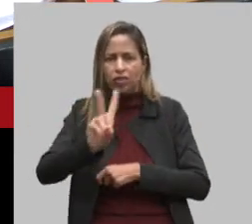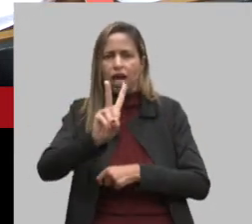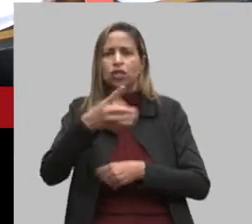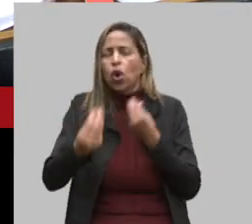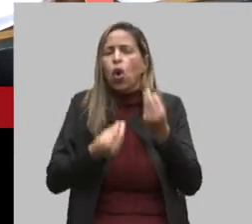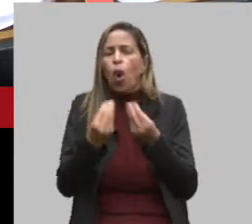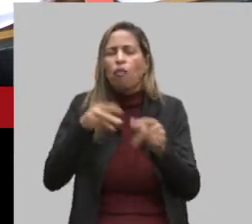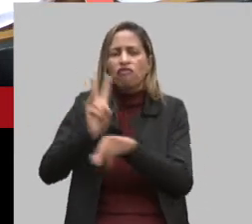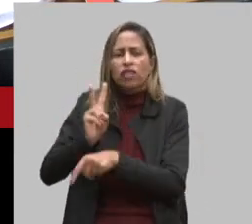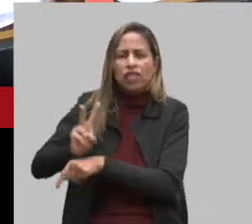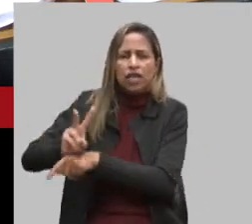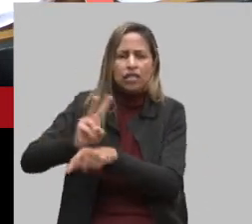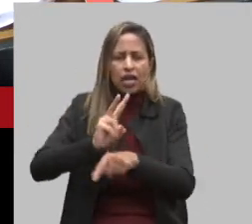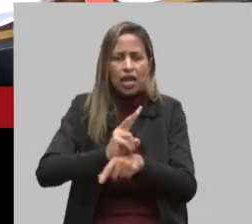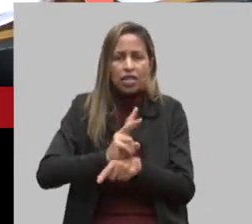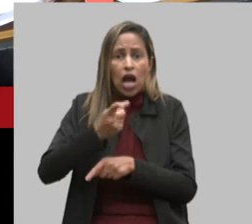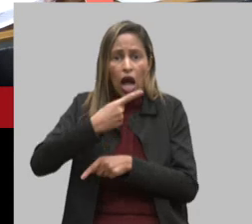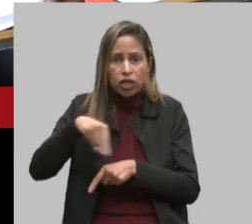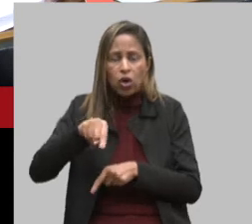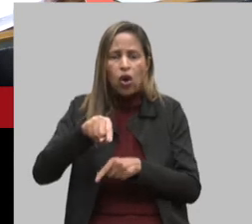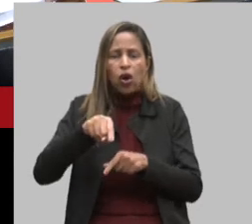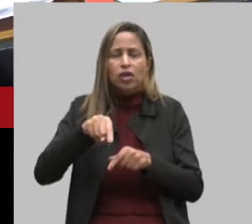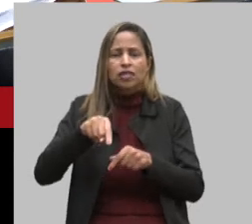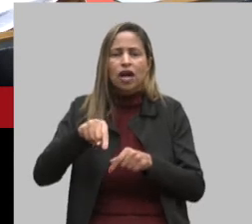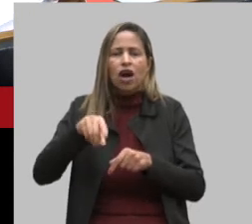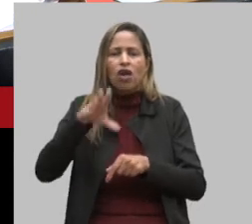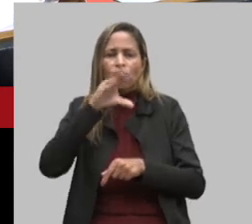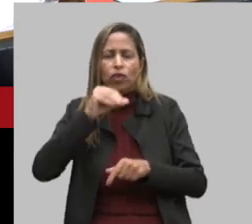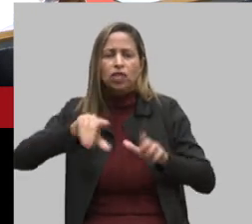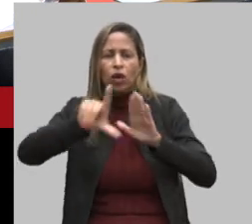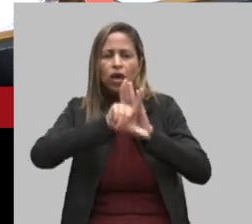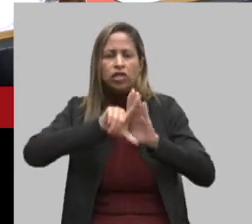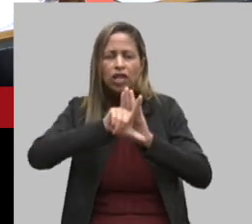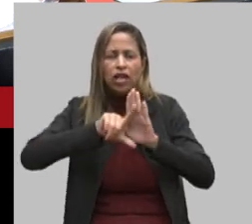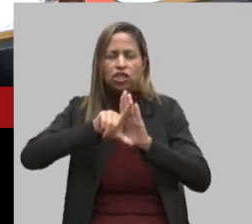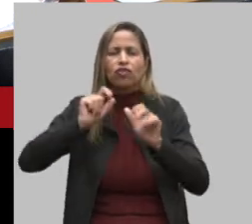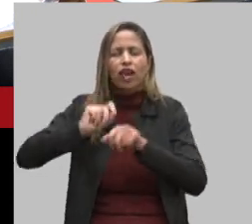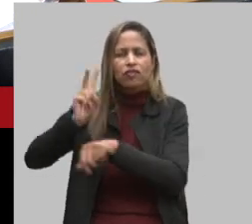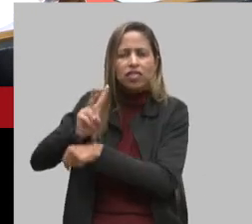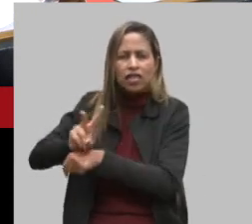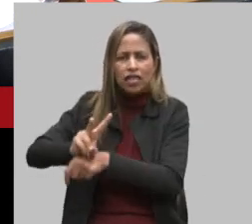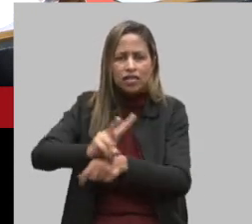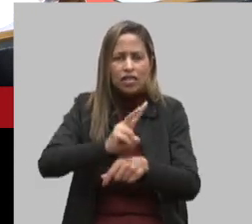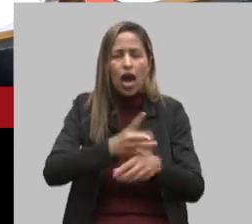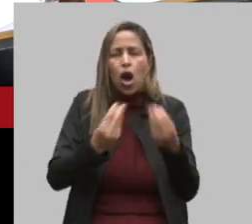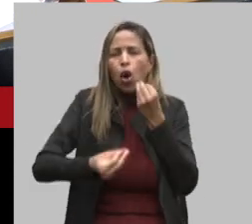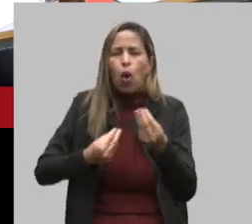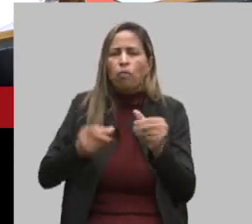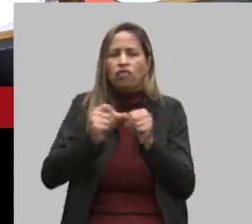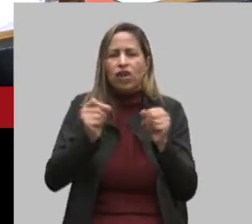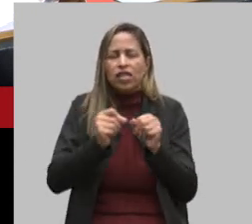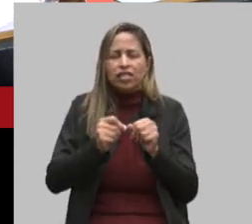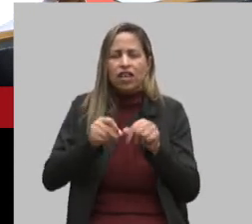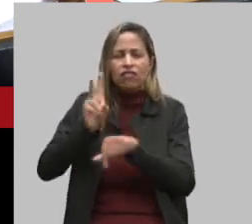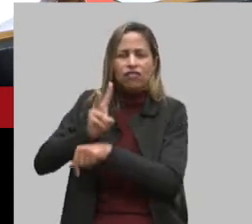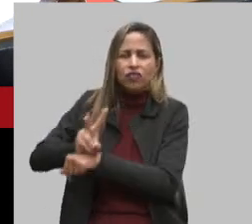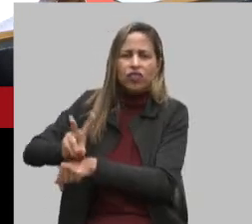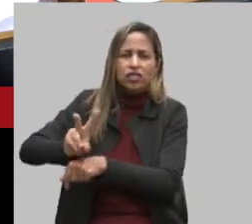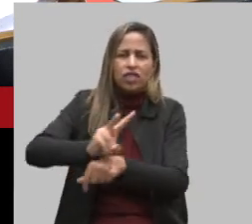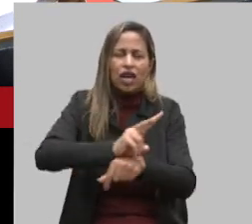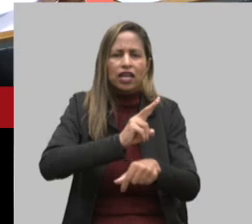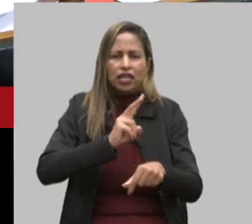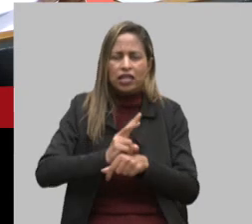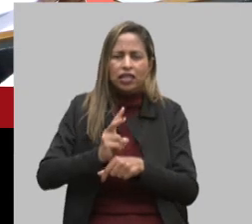fiscalizar isso a nossa a função do Legislativo é fiscalizar essas questões como que a gente vai pedir uma lei que fiscalize quant isso já é função é uma